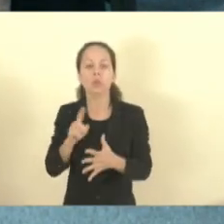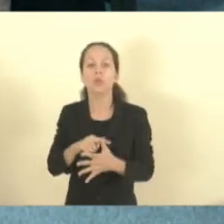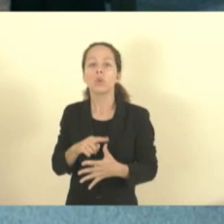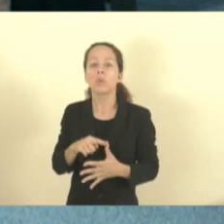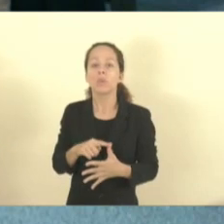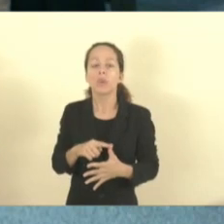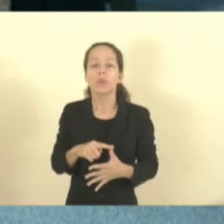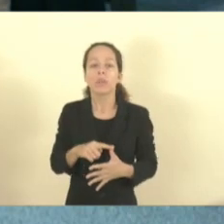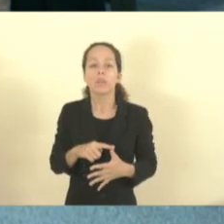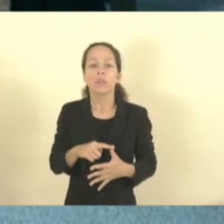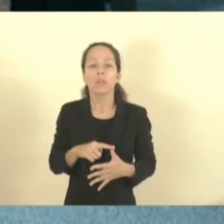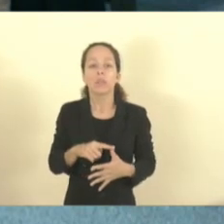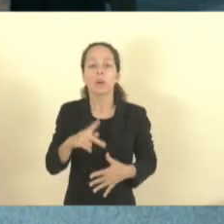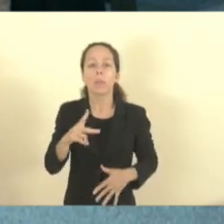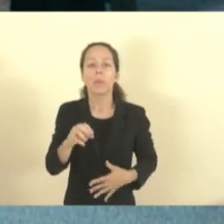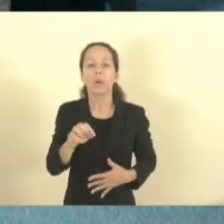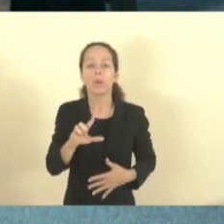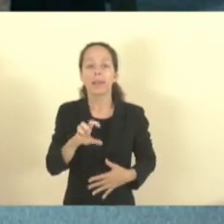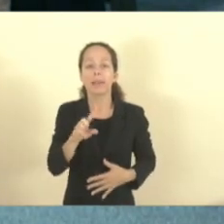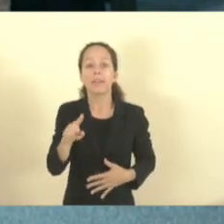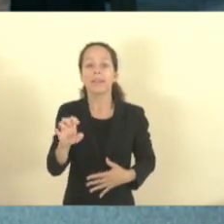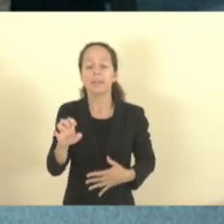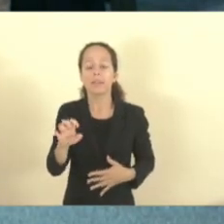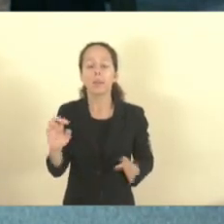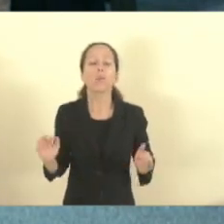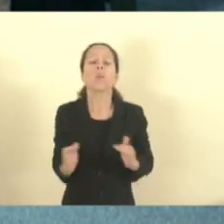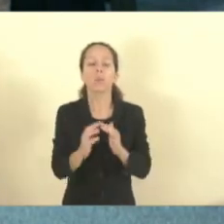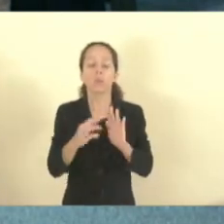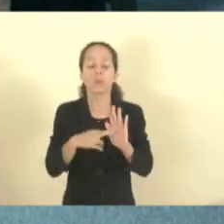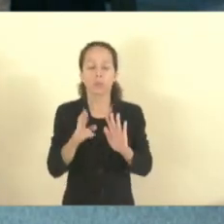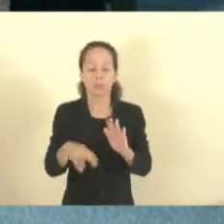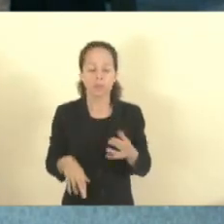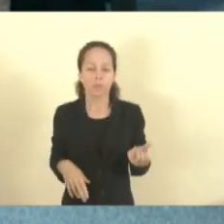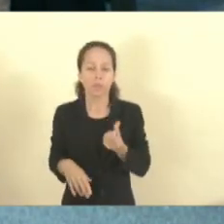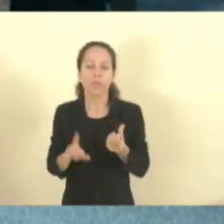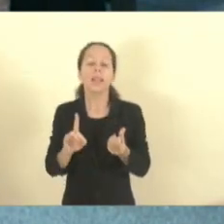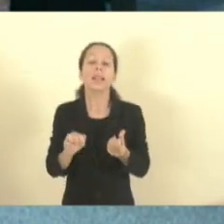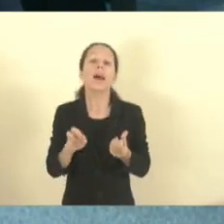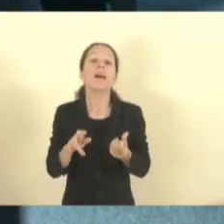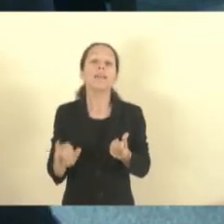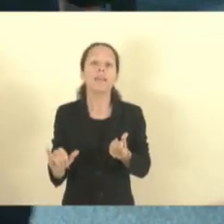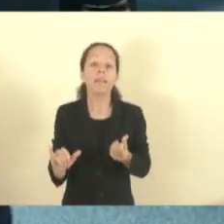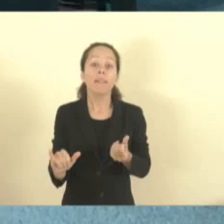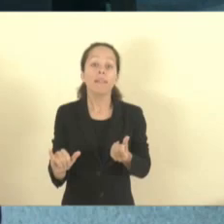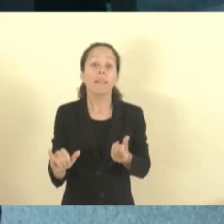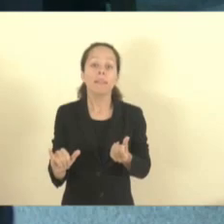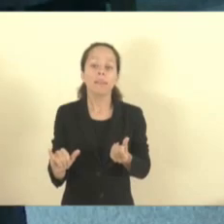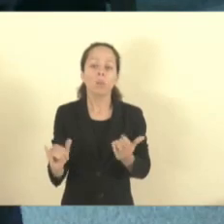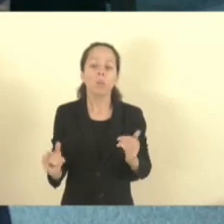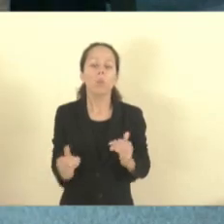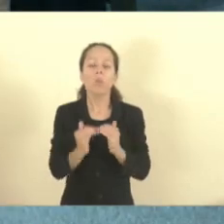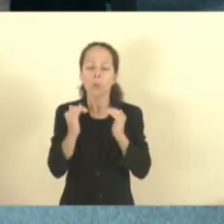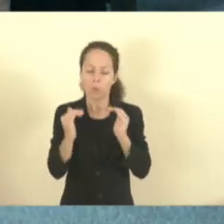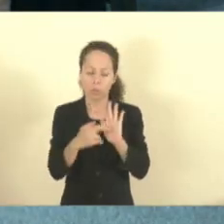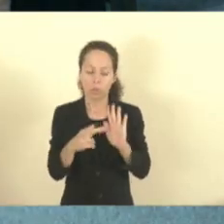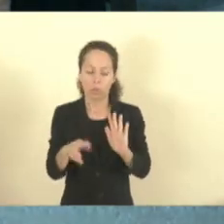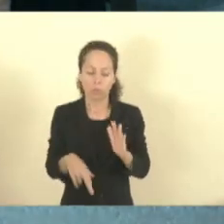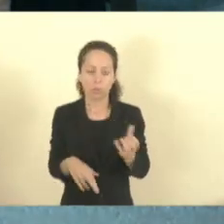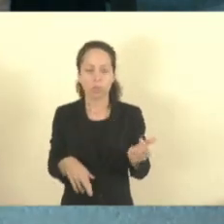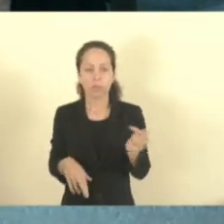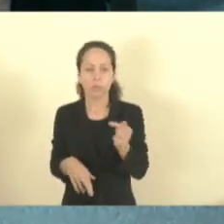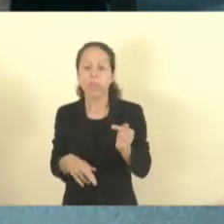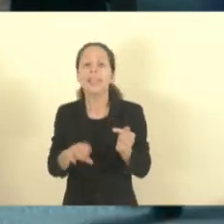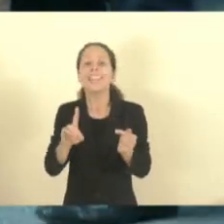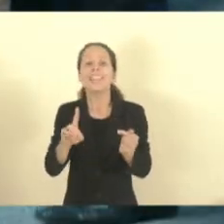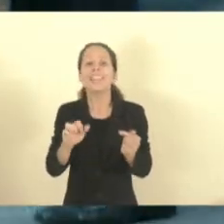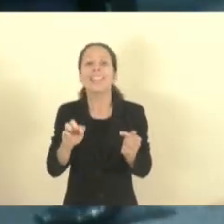Lucas Polese. Com o relator, deputado Dari Pagung. Com o relator, deputado Alan